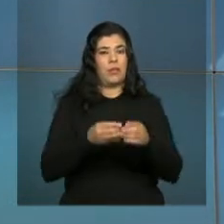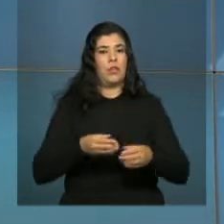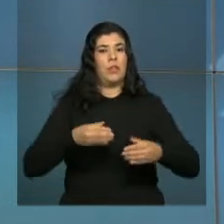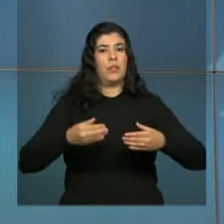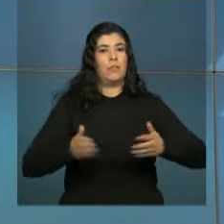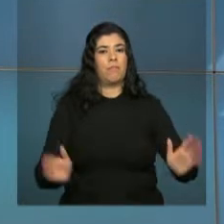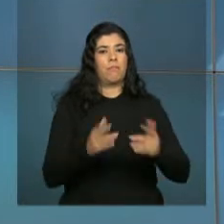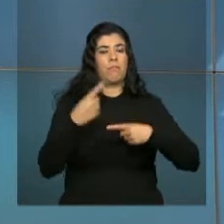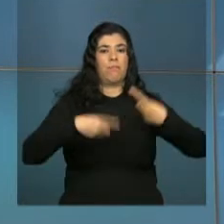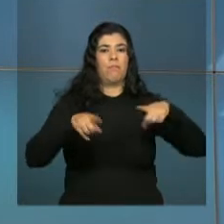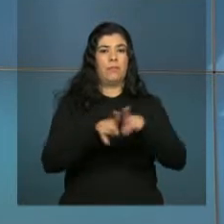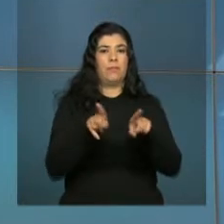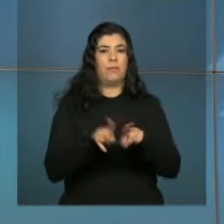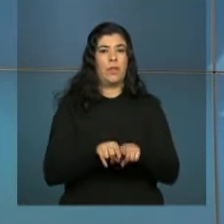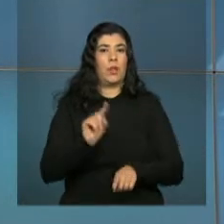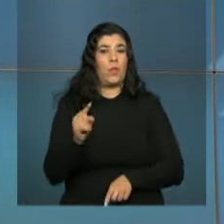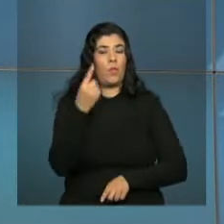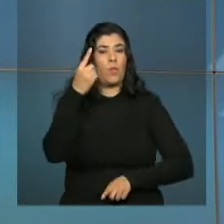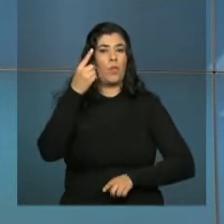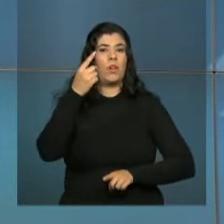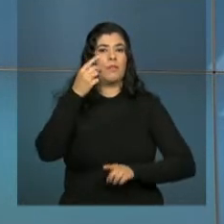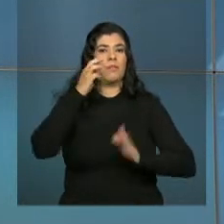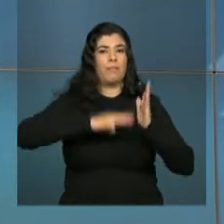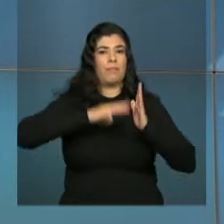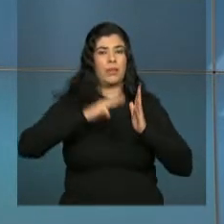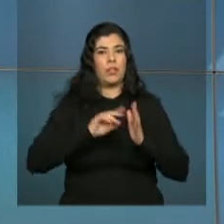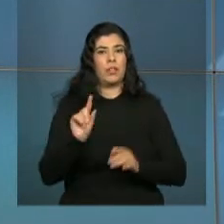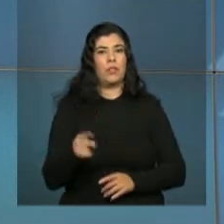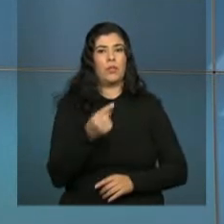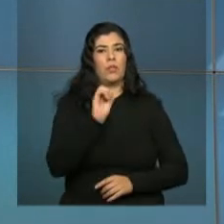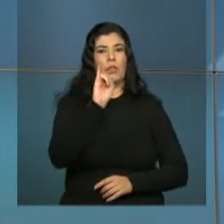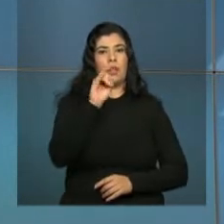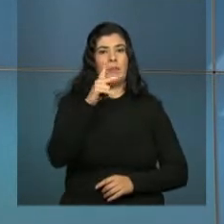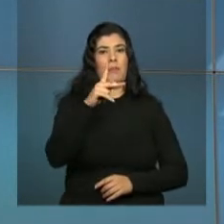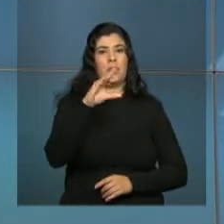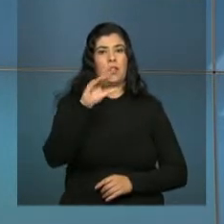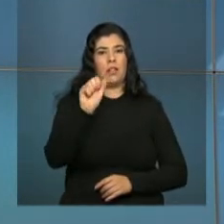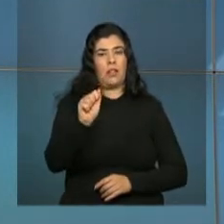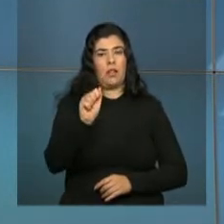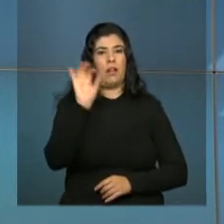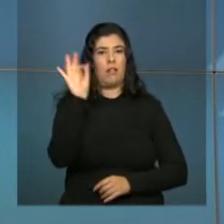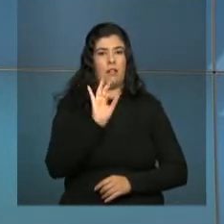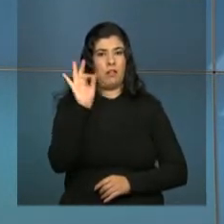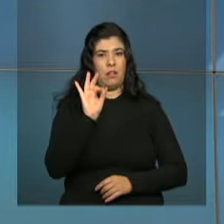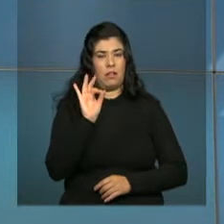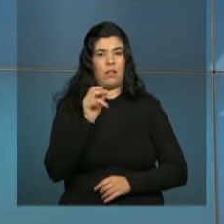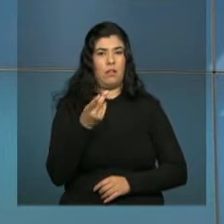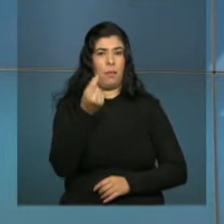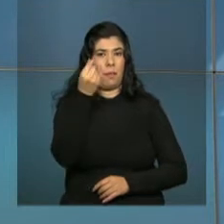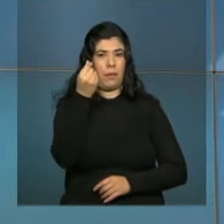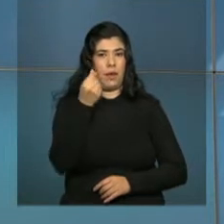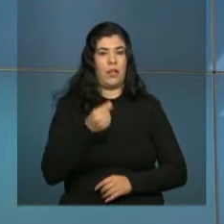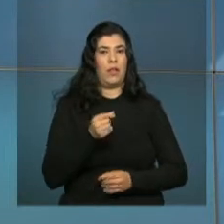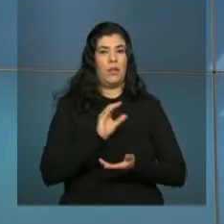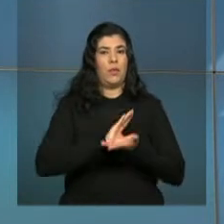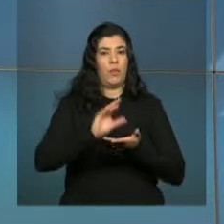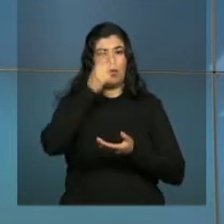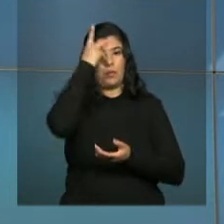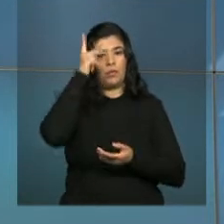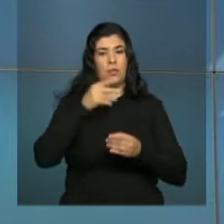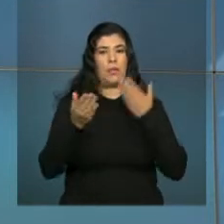no setor uma das medidas adotadas por exemplo é utilizar o IPCA índice de preços ao consumidor como